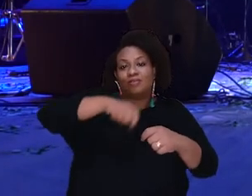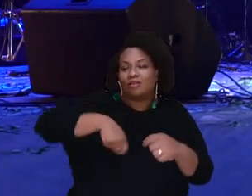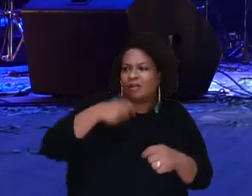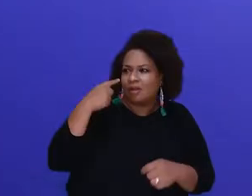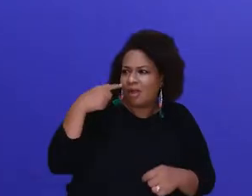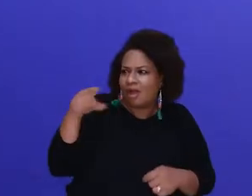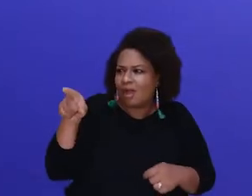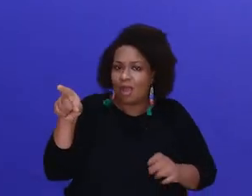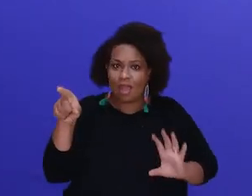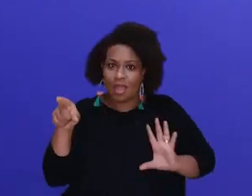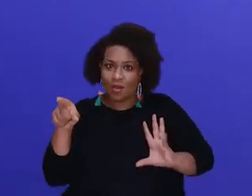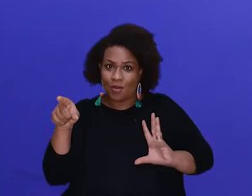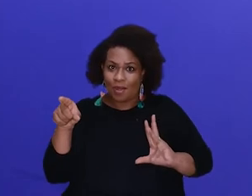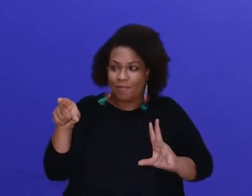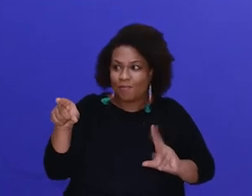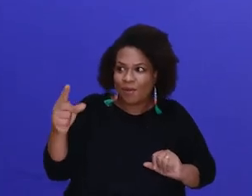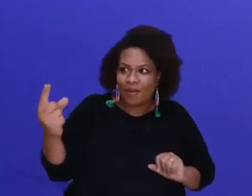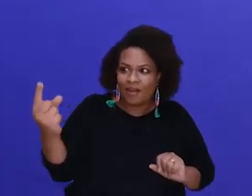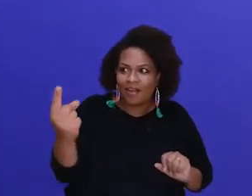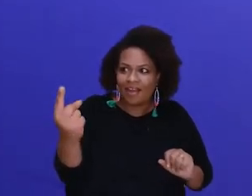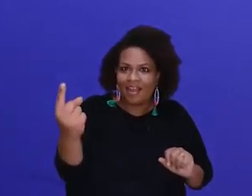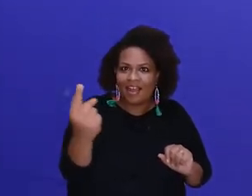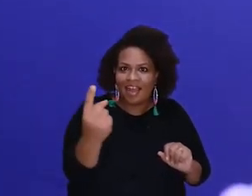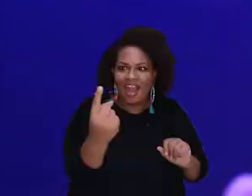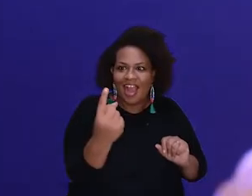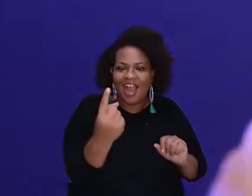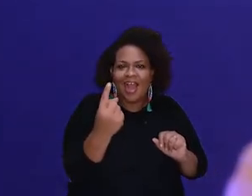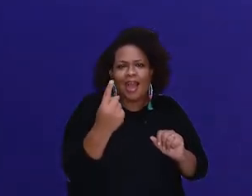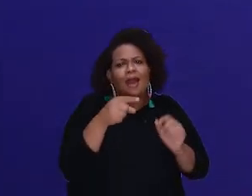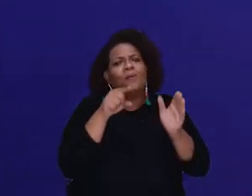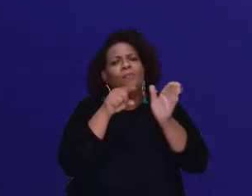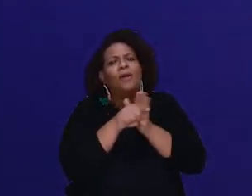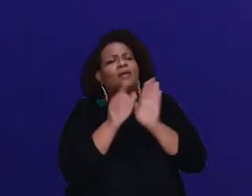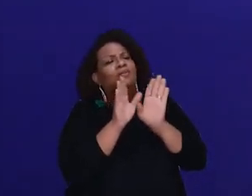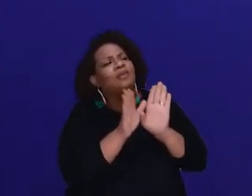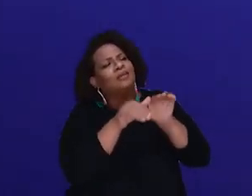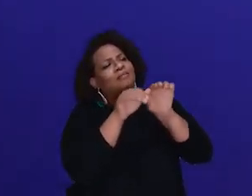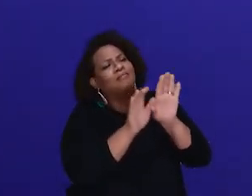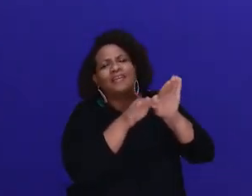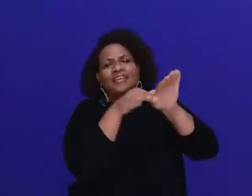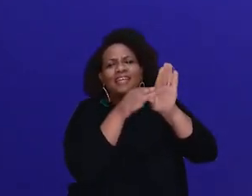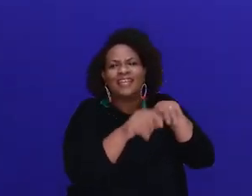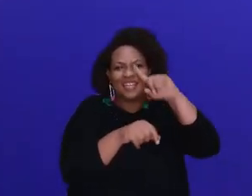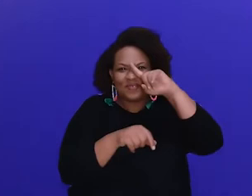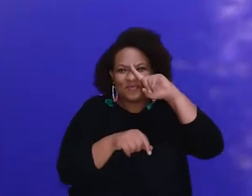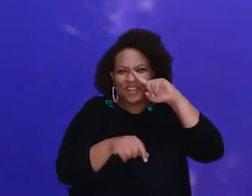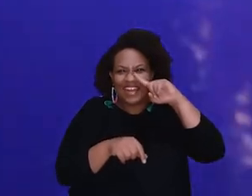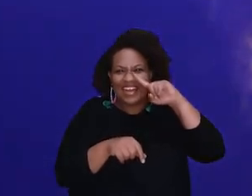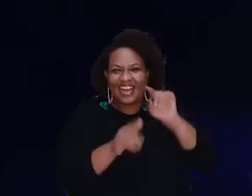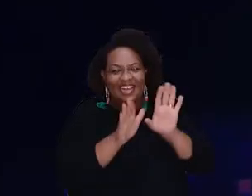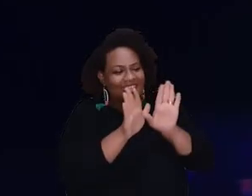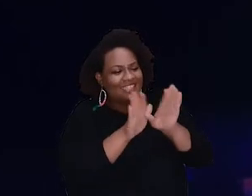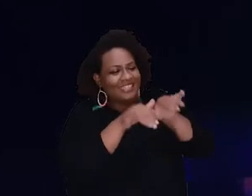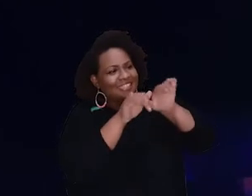amor apontou lá na avenida, tá pra chegar. Perguntei pra borboleta